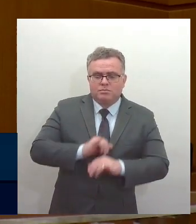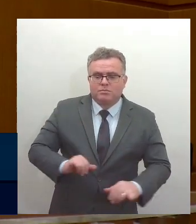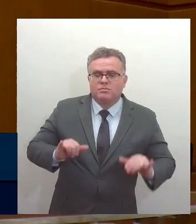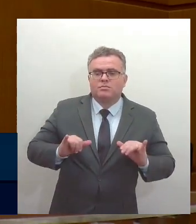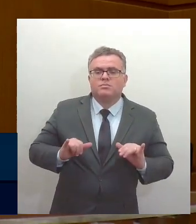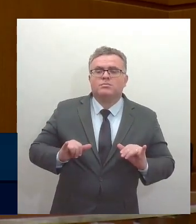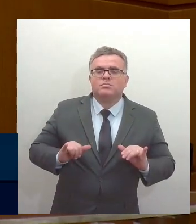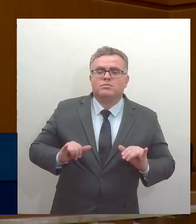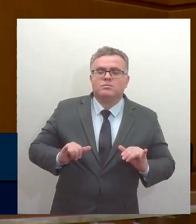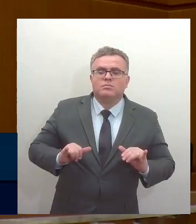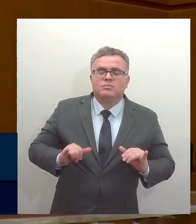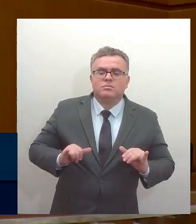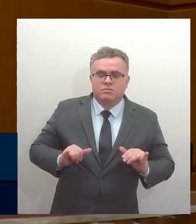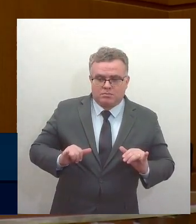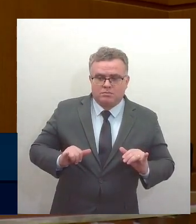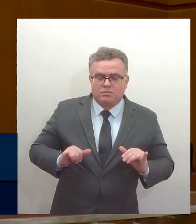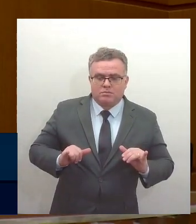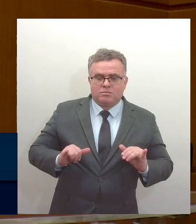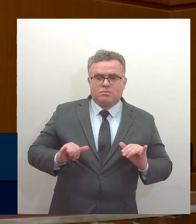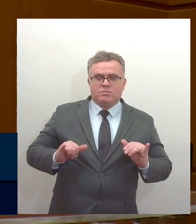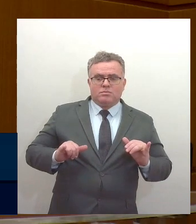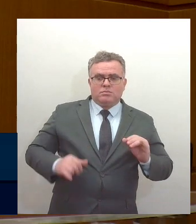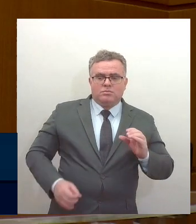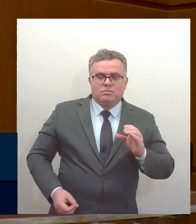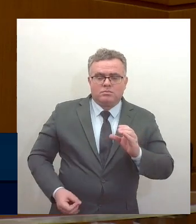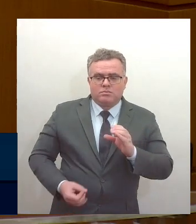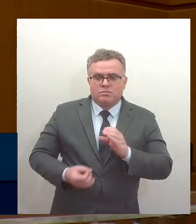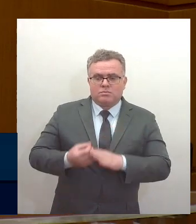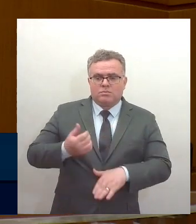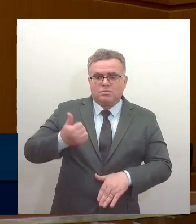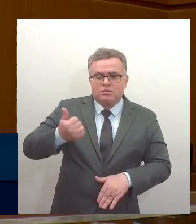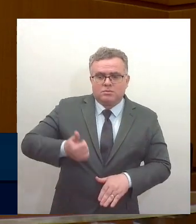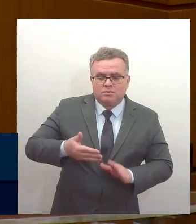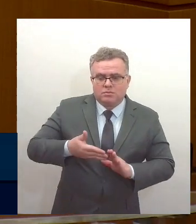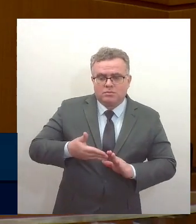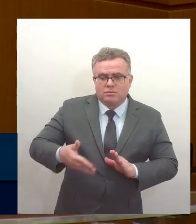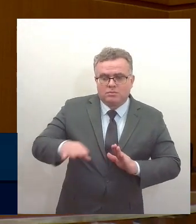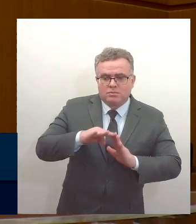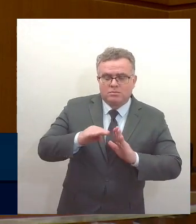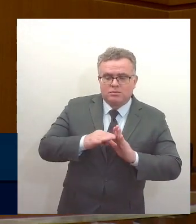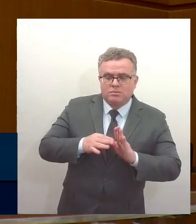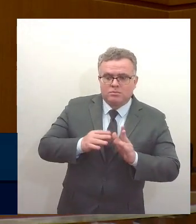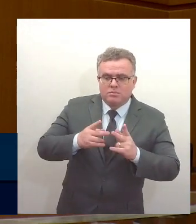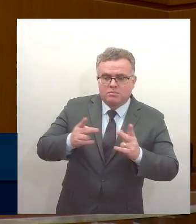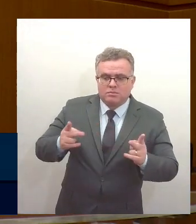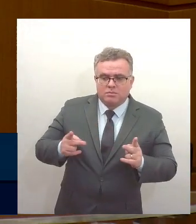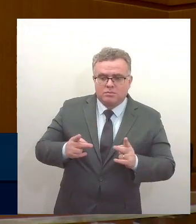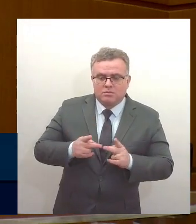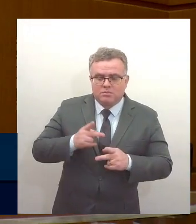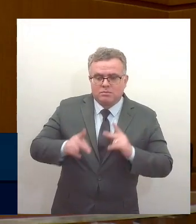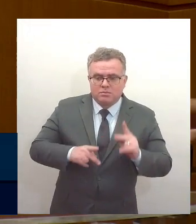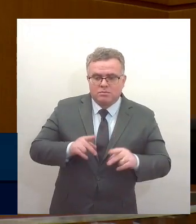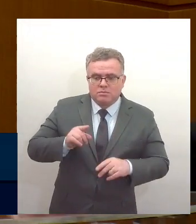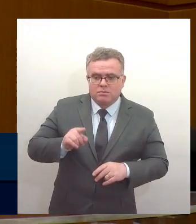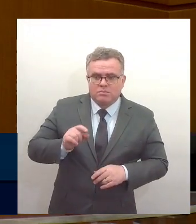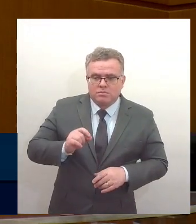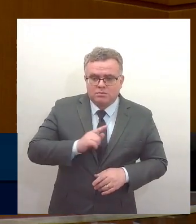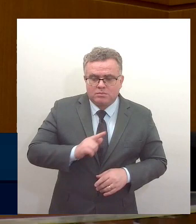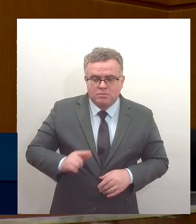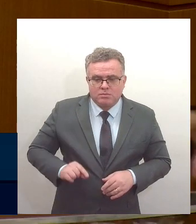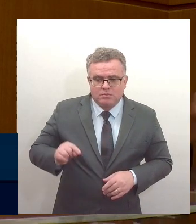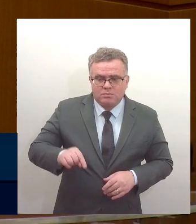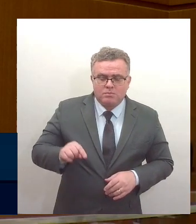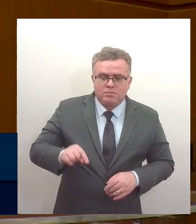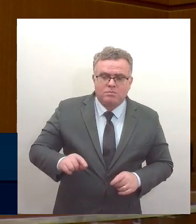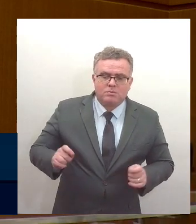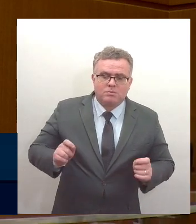implementação da primeira fase do programa Prato do Povo pelo governo do Estado, por meio da Secretaria de Assistência